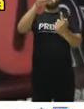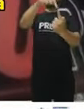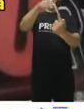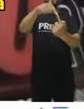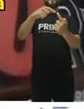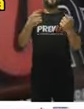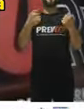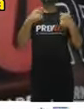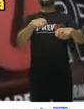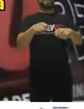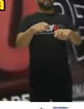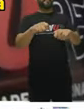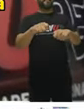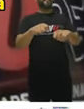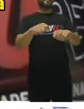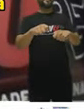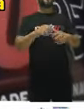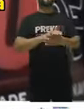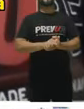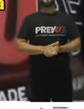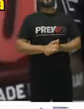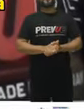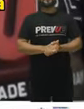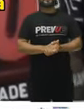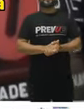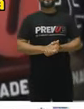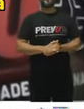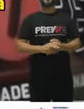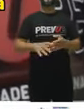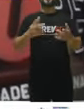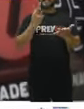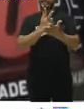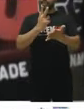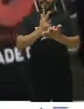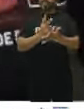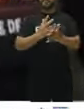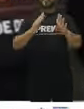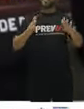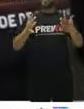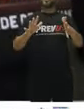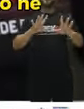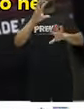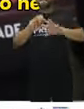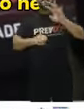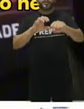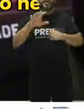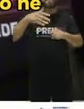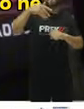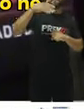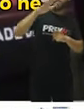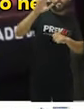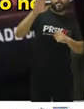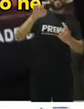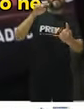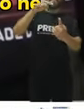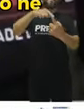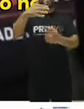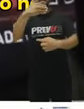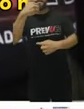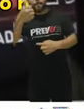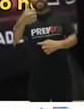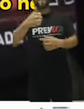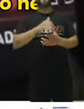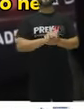tanto pessoais quanto as metas do programa, o que também contribuiu significativamente para a